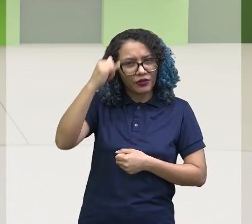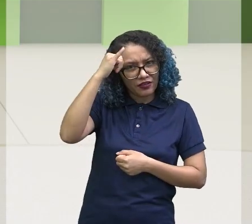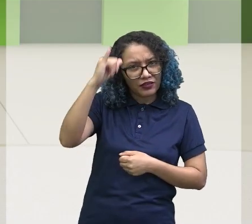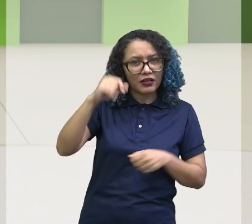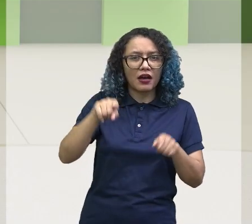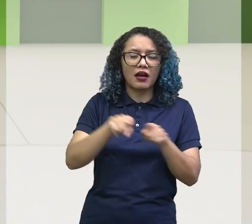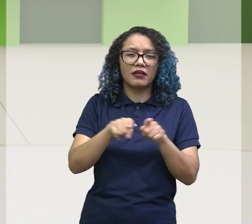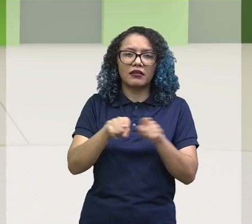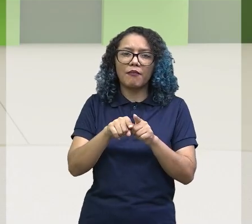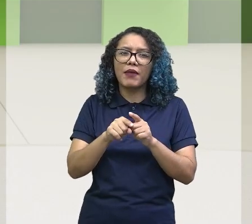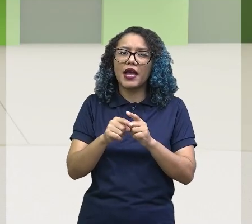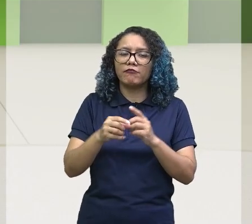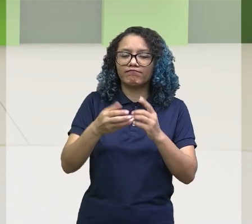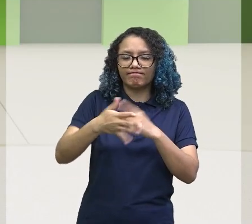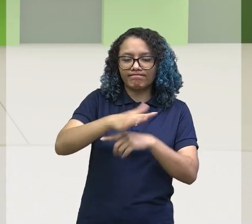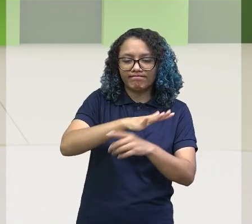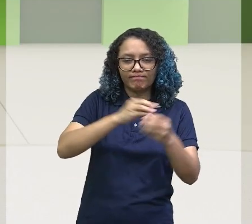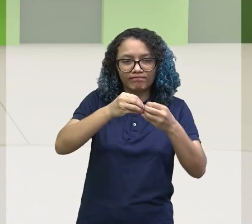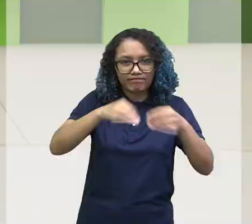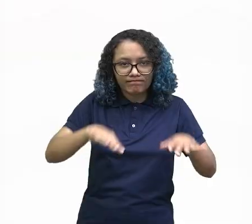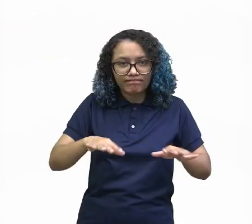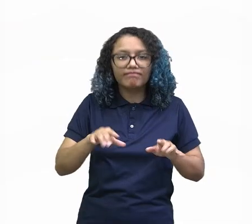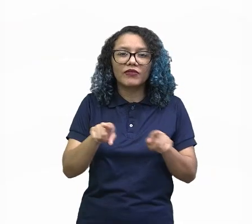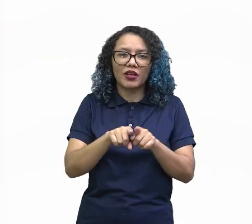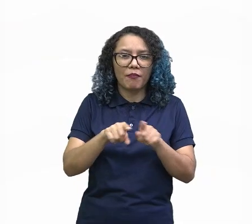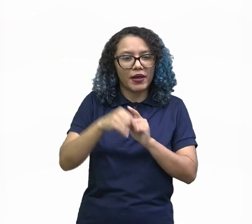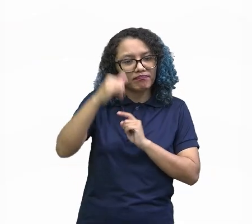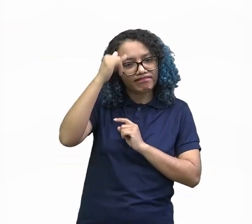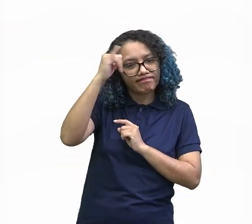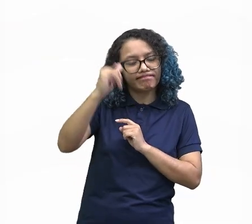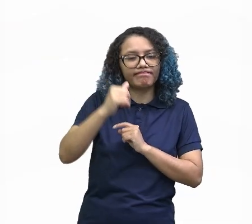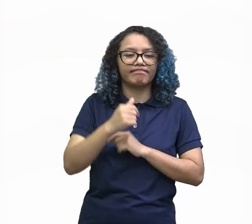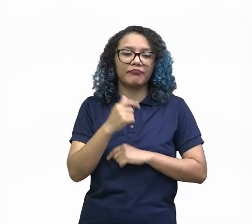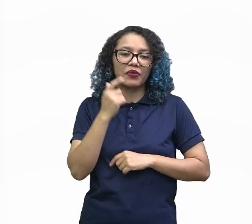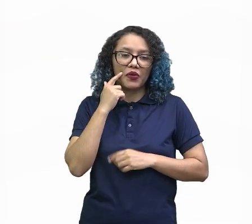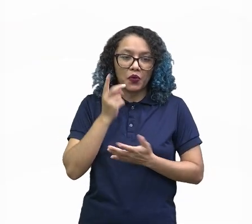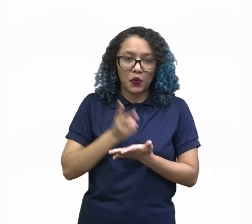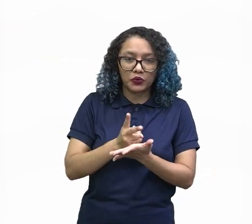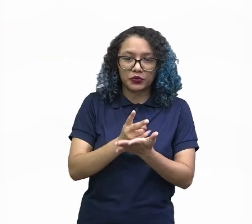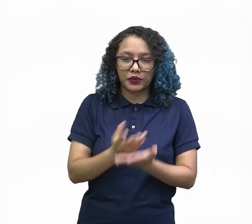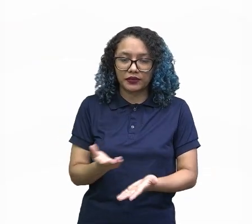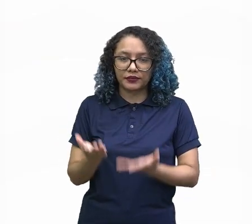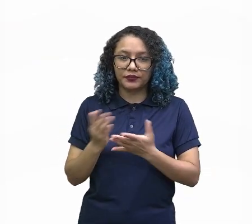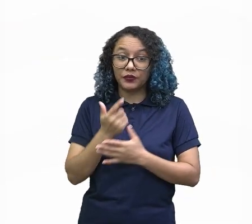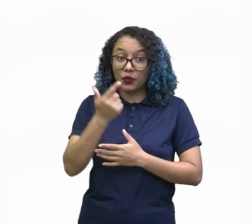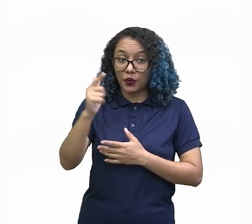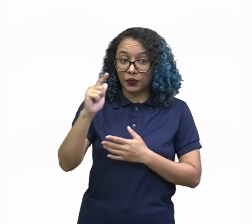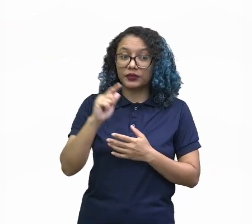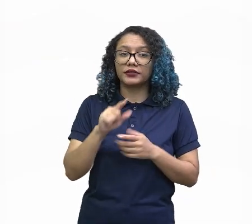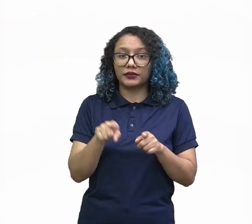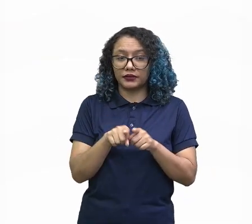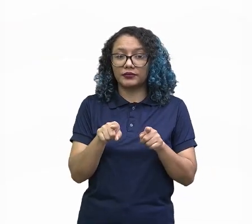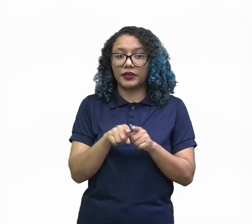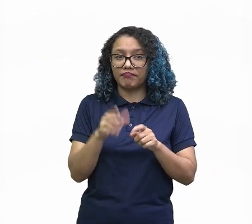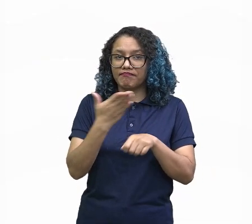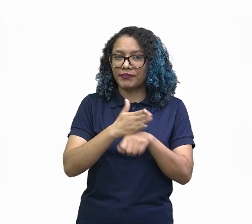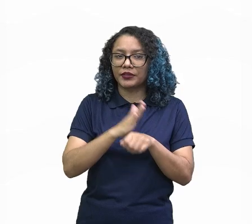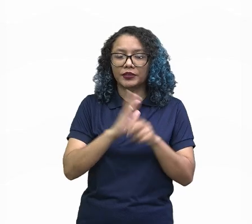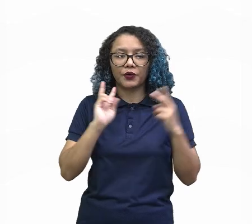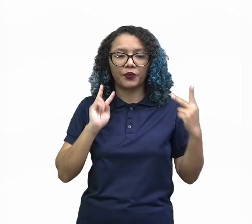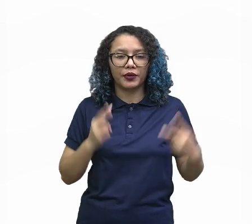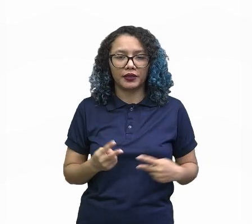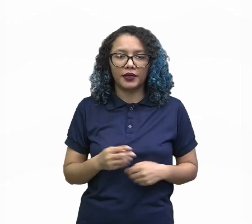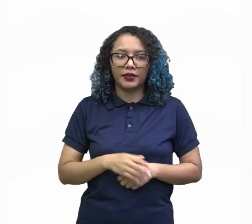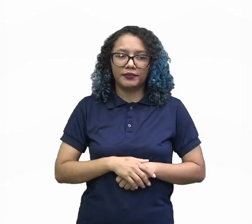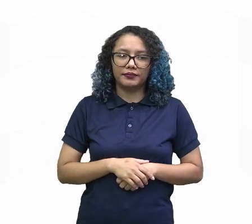menos aí o meio ambiente, tá bom? Vamos ver mais informações aí na nossa imagem. Ainda temos mais atividades humanas que liberam